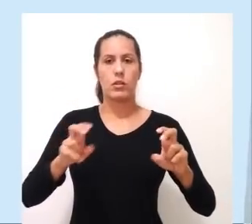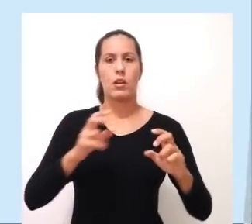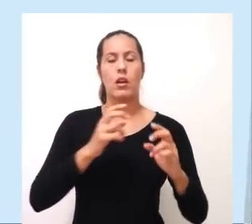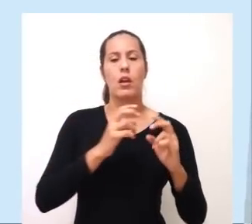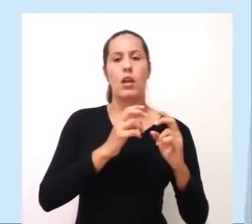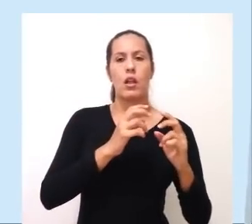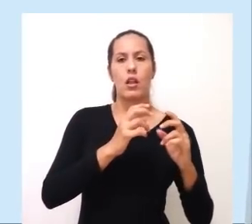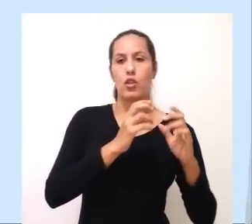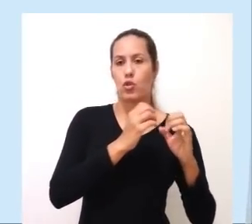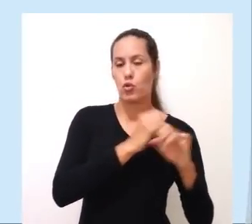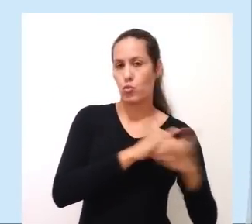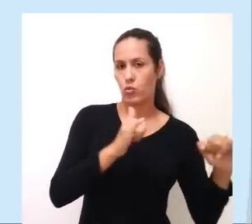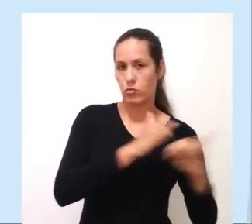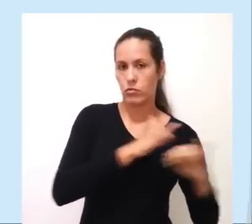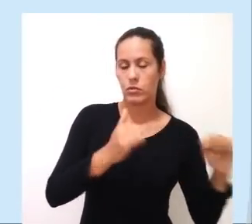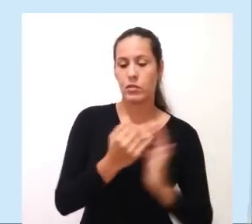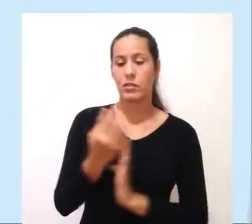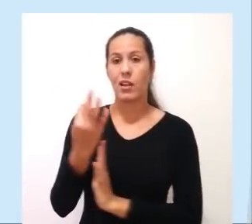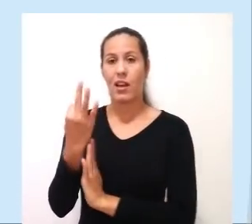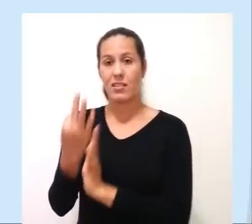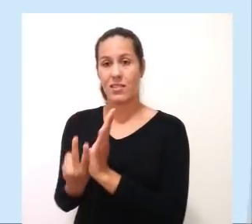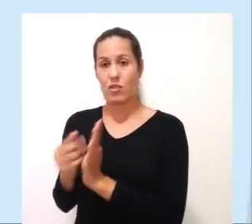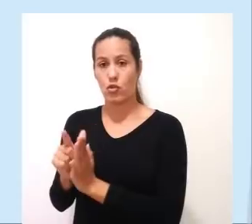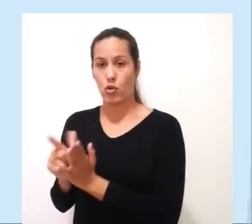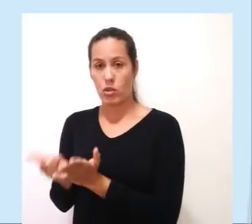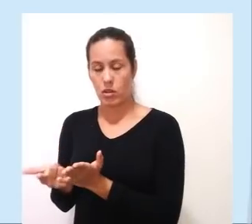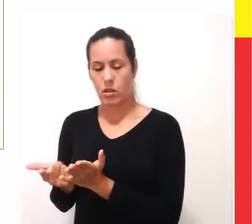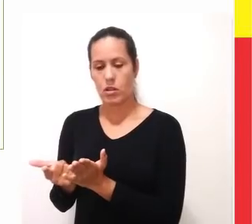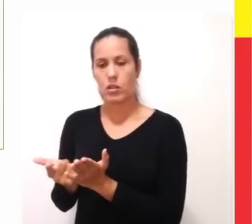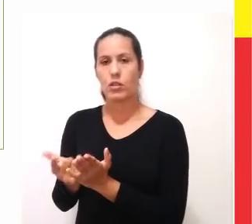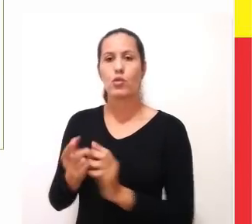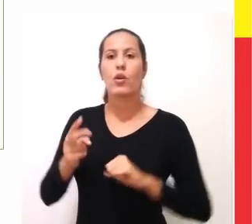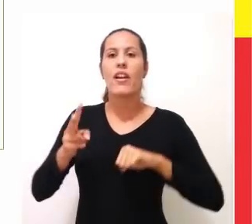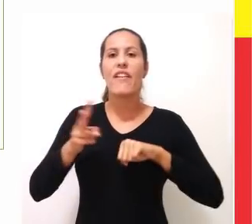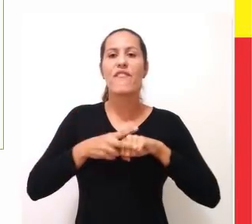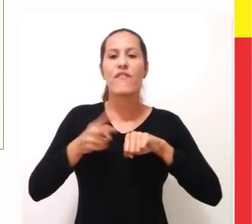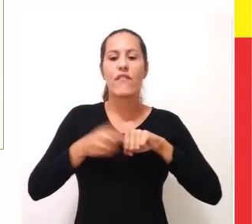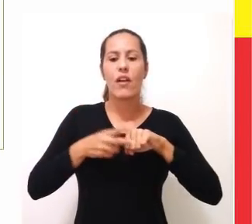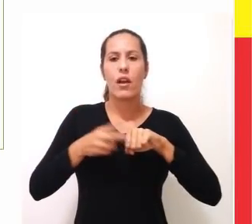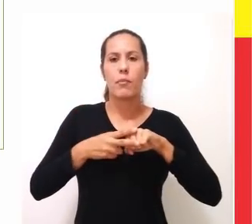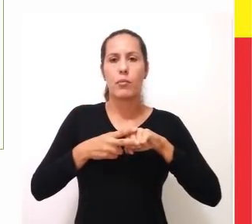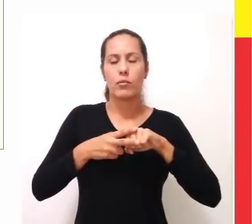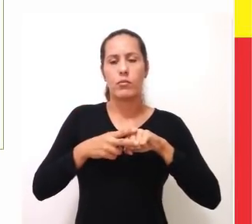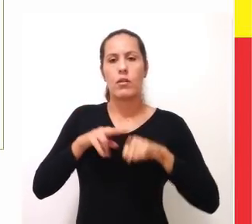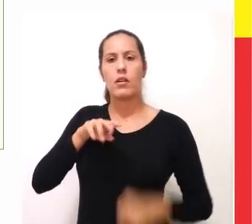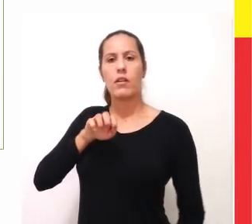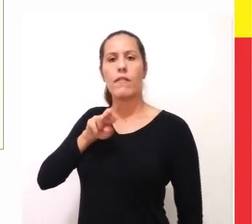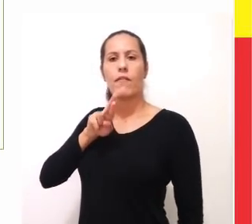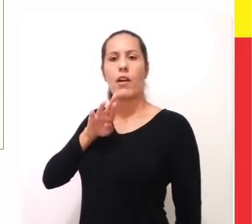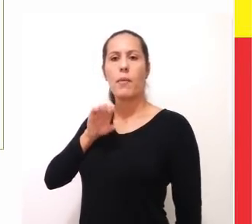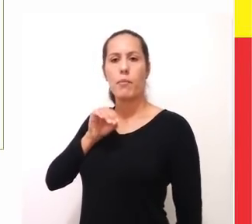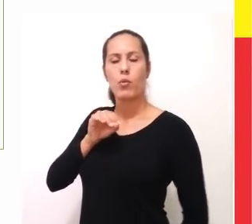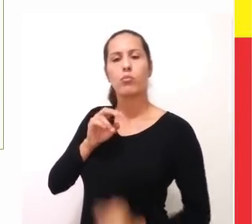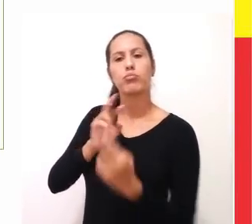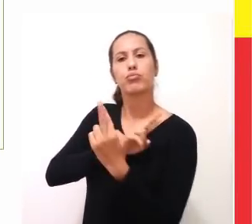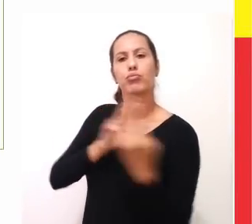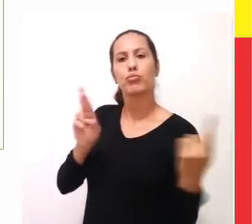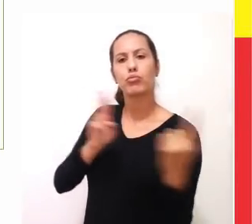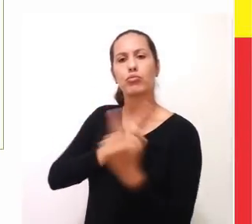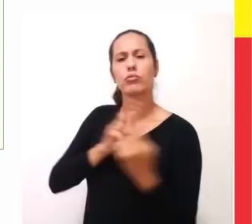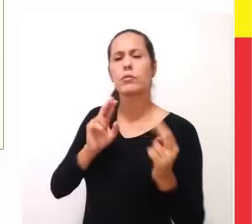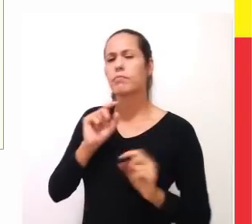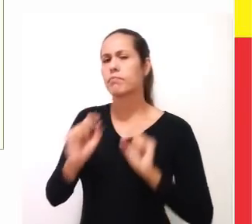notícia, texto jornalístico e a relação com o verbo. Aqui eu coloquei, nós temos aqui, certo? Essa lista